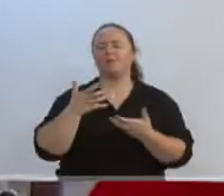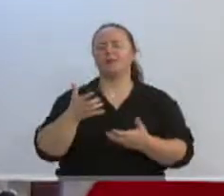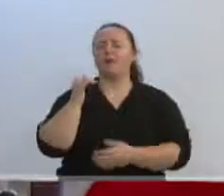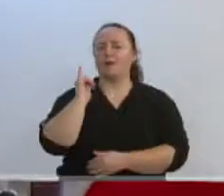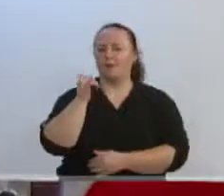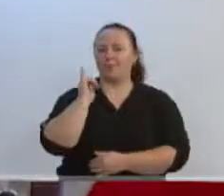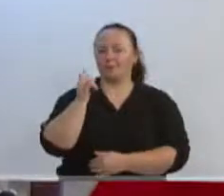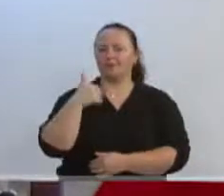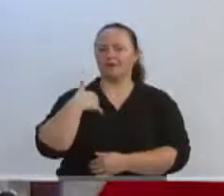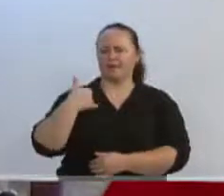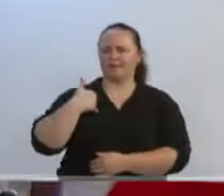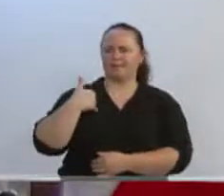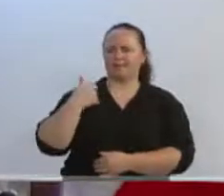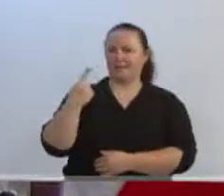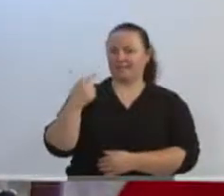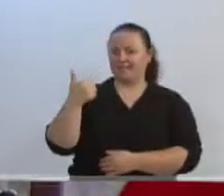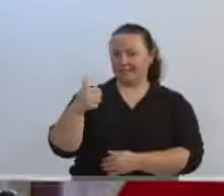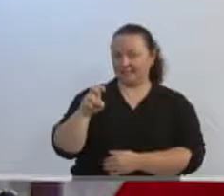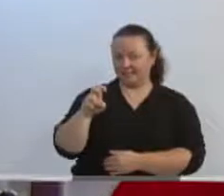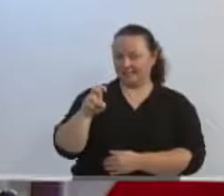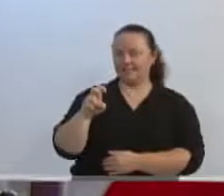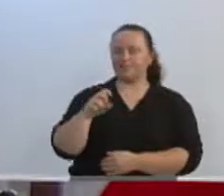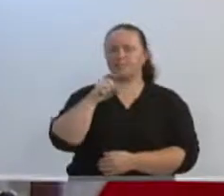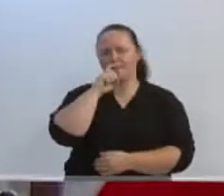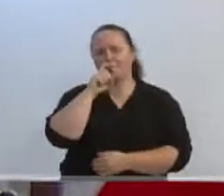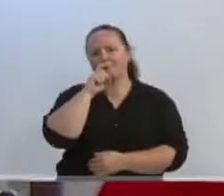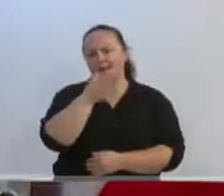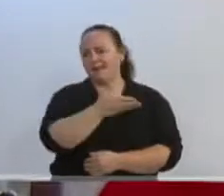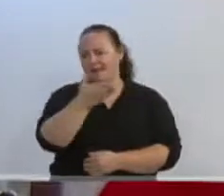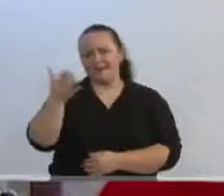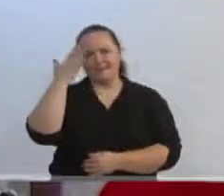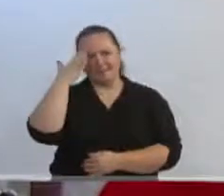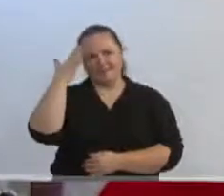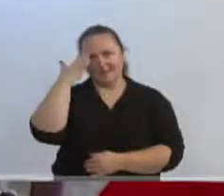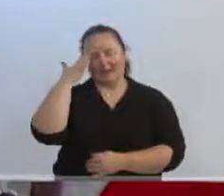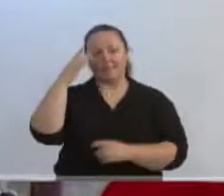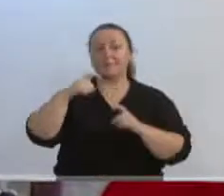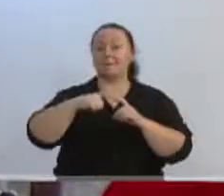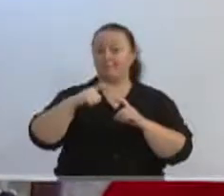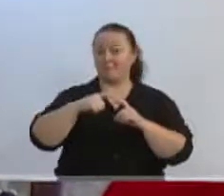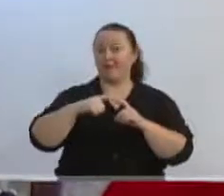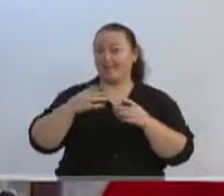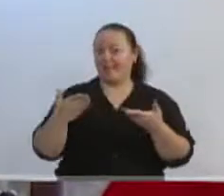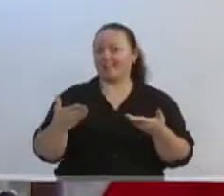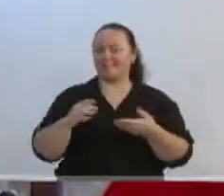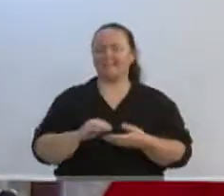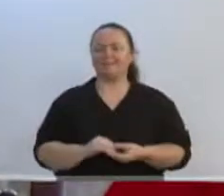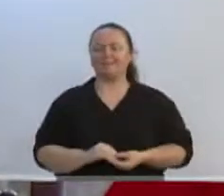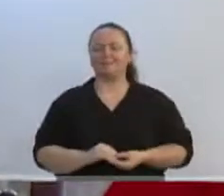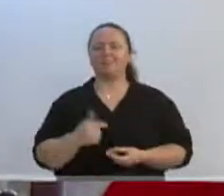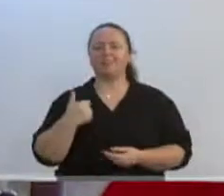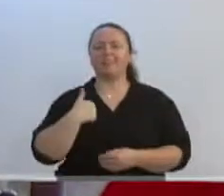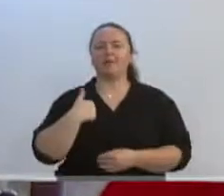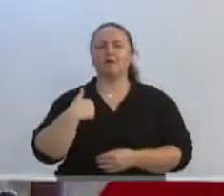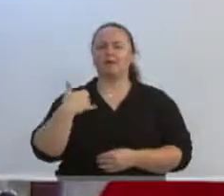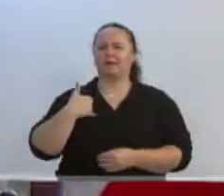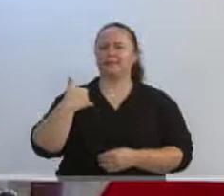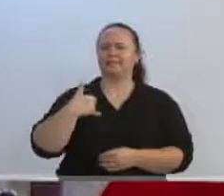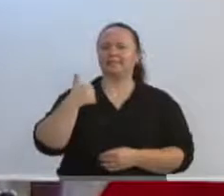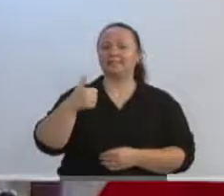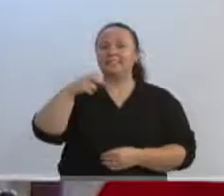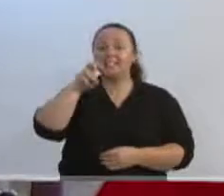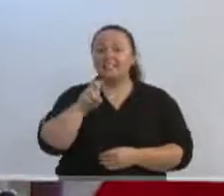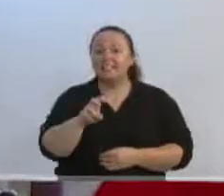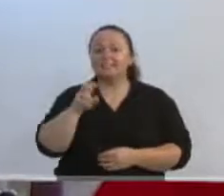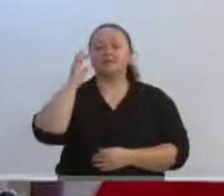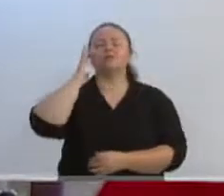eu completei meus 15 anos. Meu pai, como todo mundo sabe, era médico, enfim, e quando eu tinha meus 15 anos, o sonho de